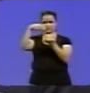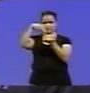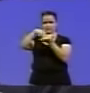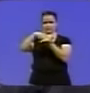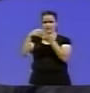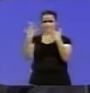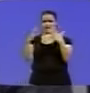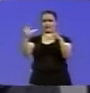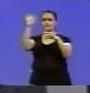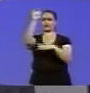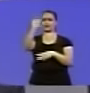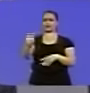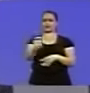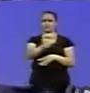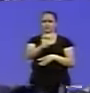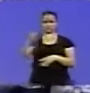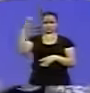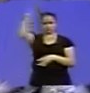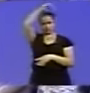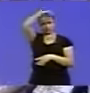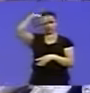vamos aclamar o Santo Evangelho.